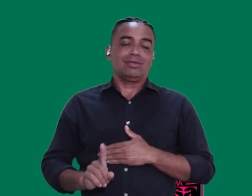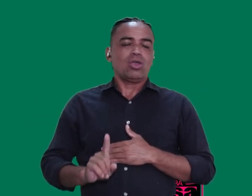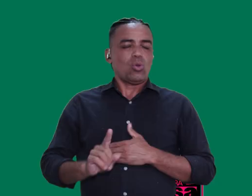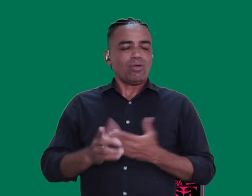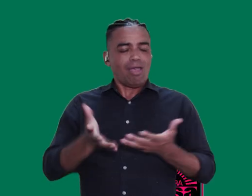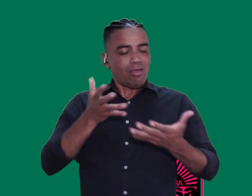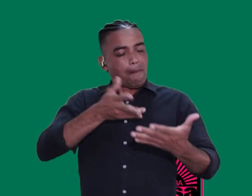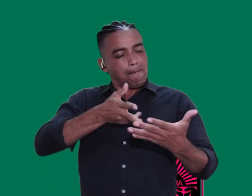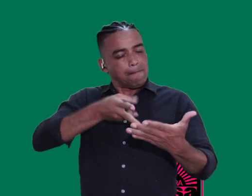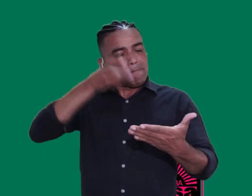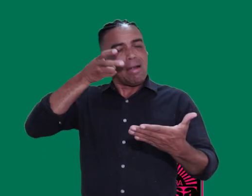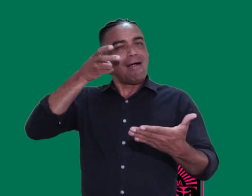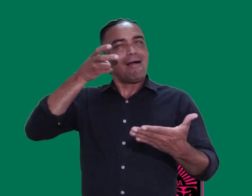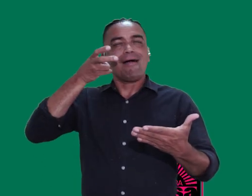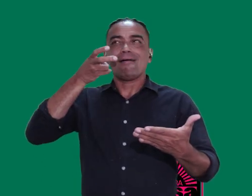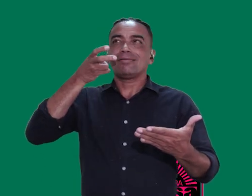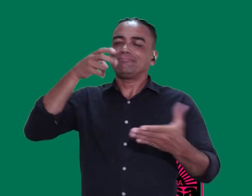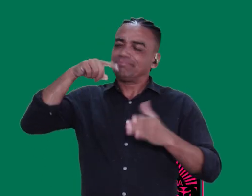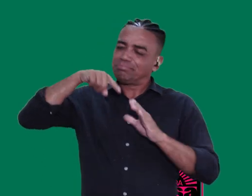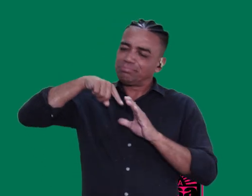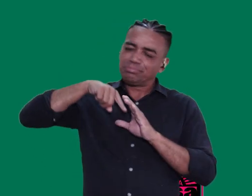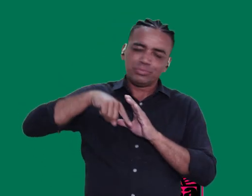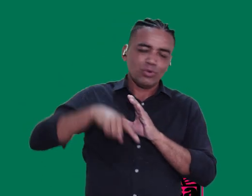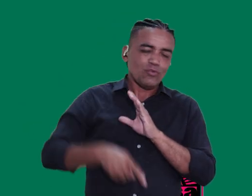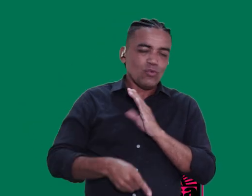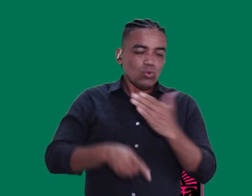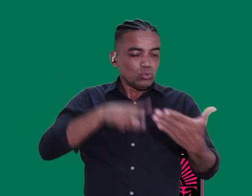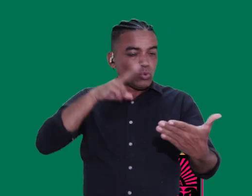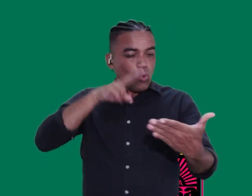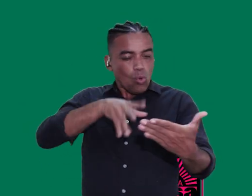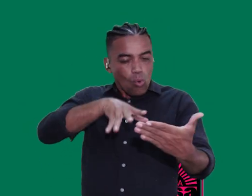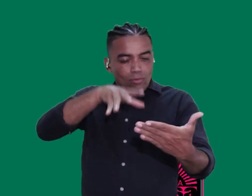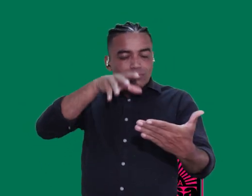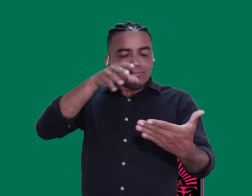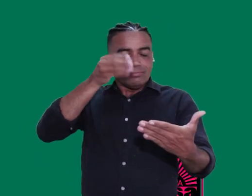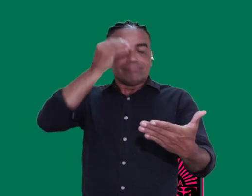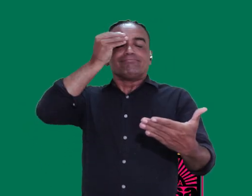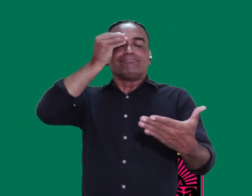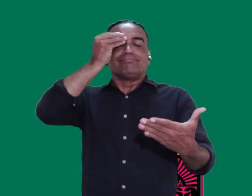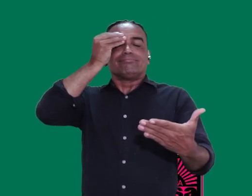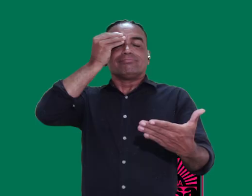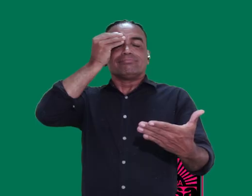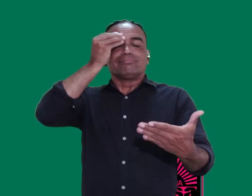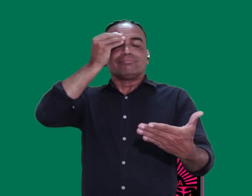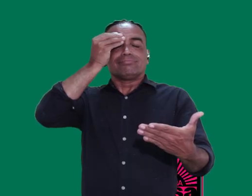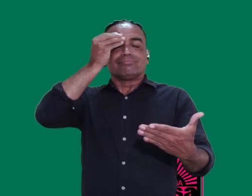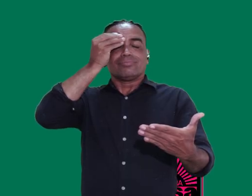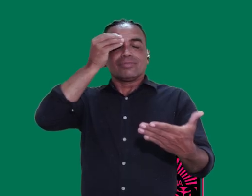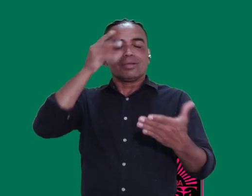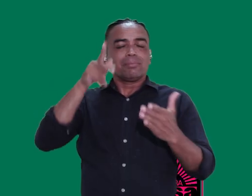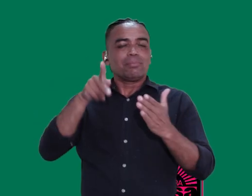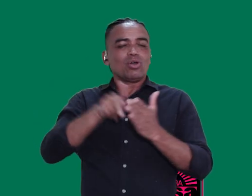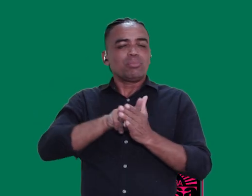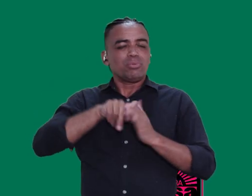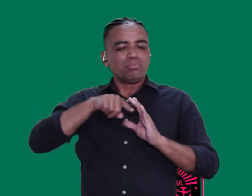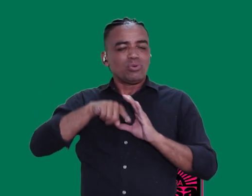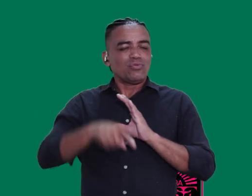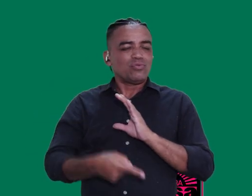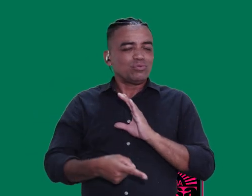Quero reter no adentro da íris a menor sombra do